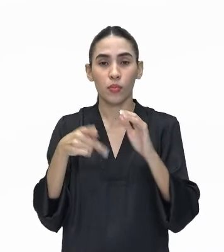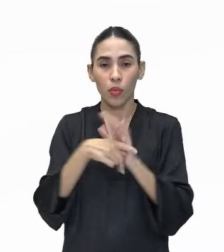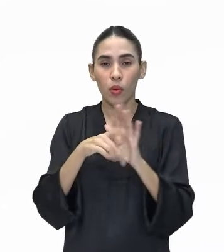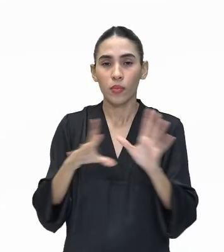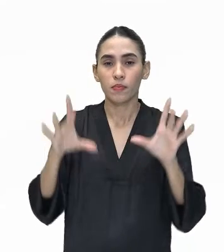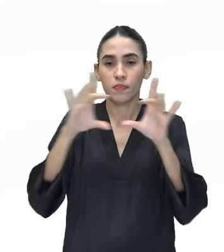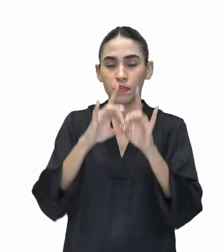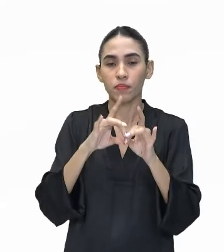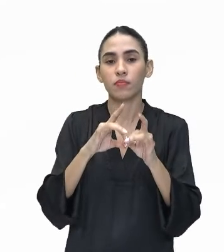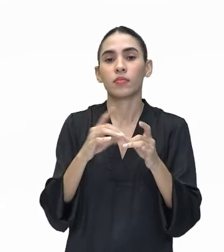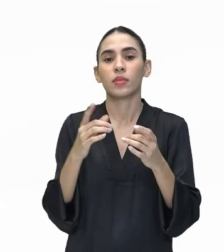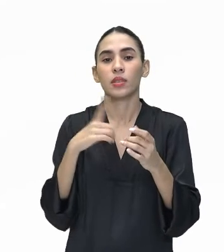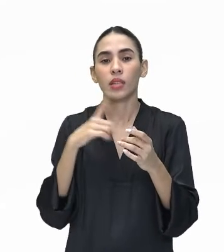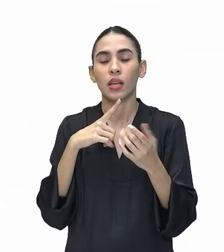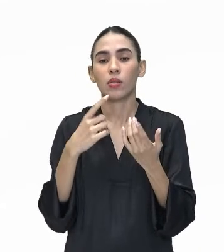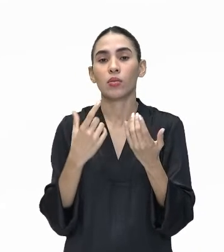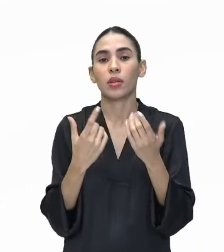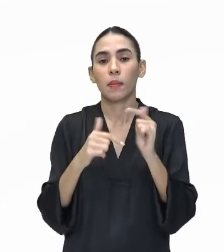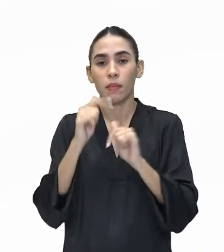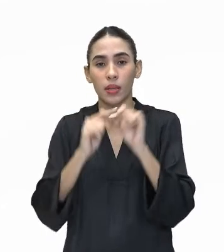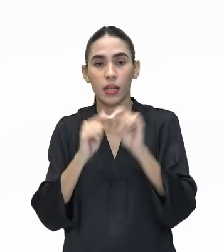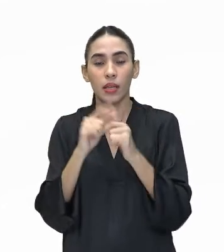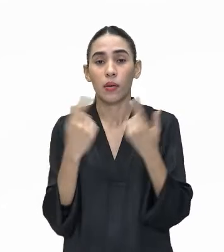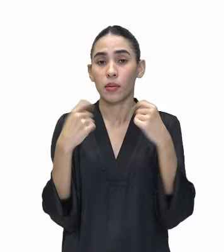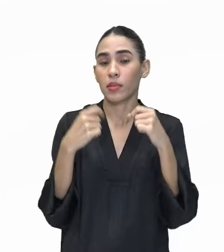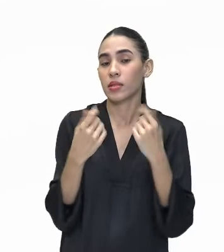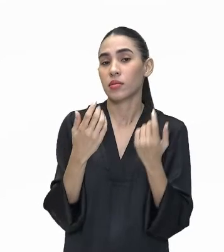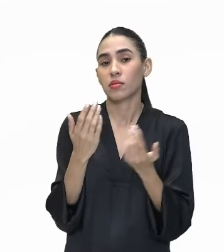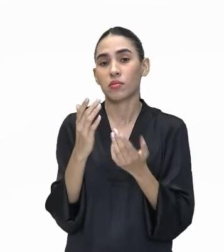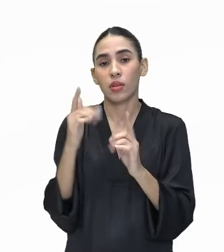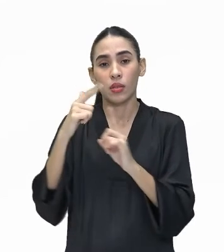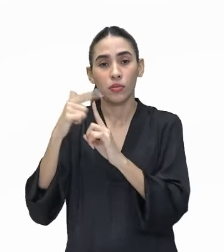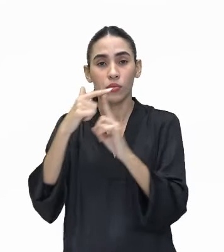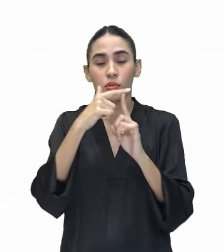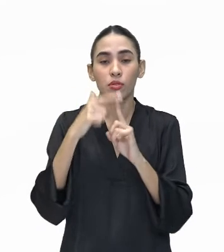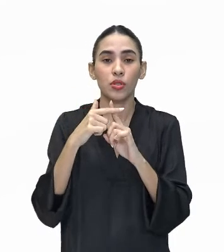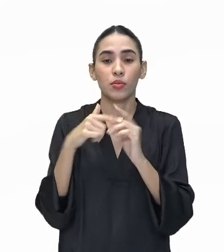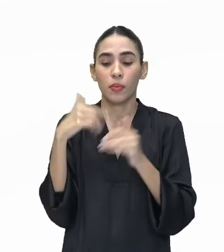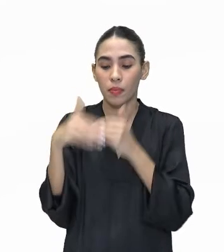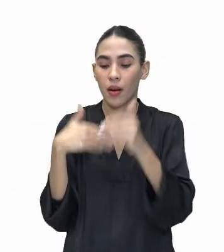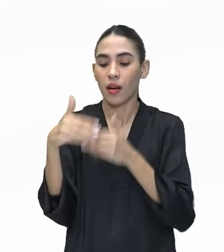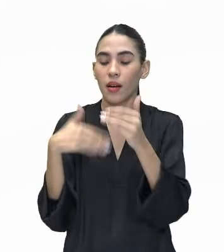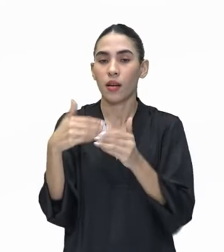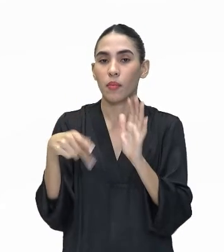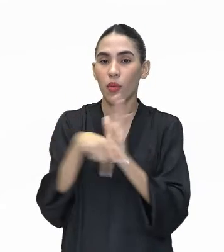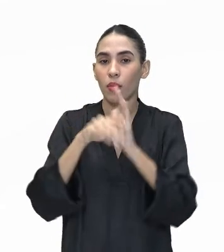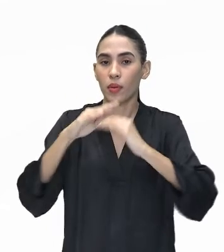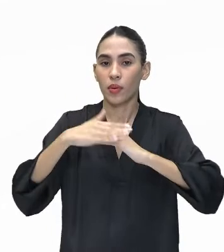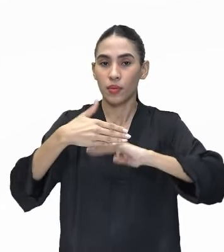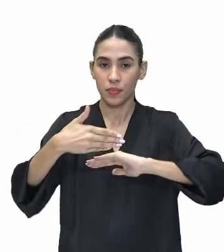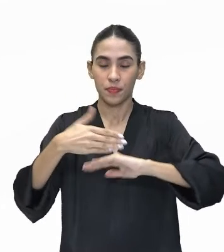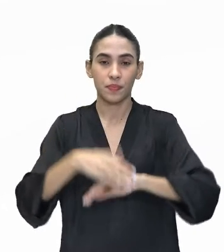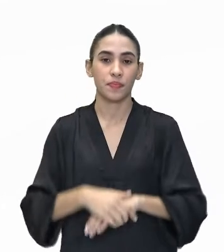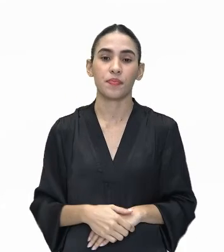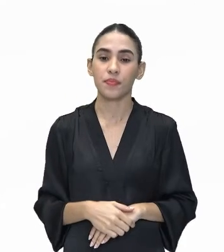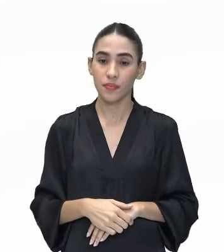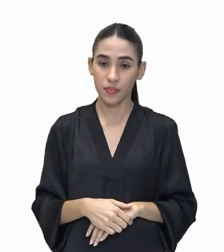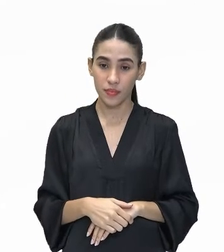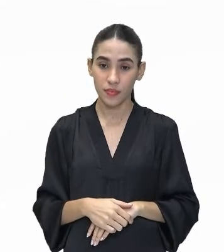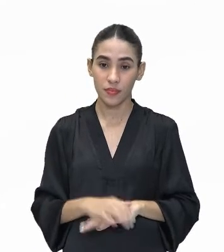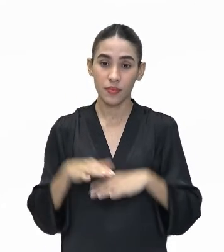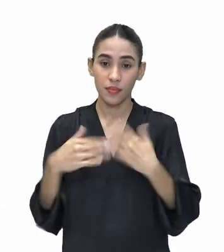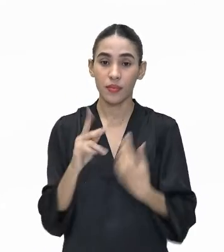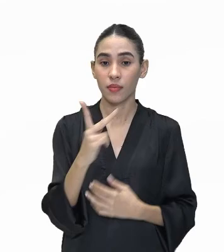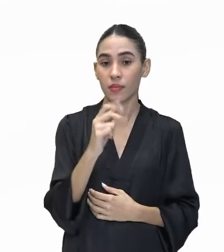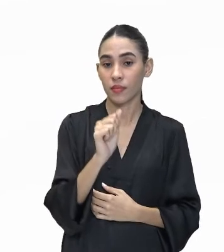acoplados em produtos que precisam de algum tipo de processamento computacional. Então, o hardware